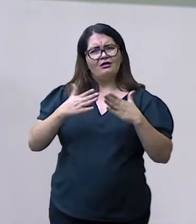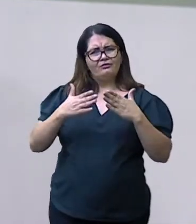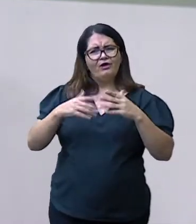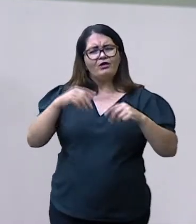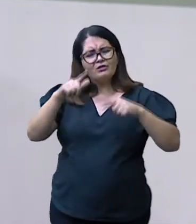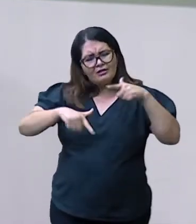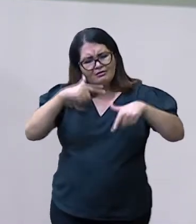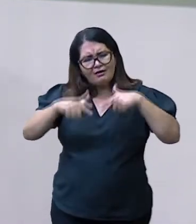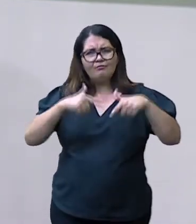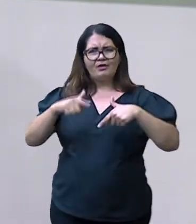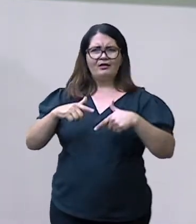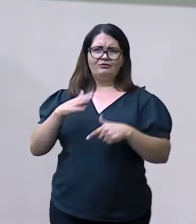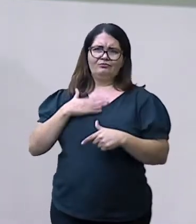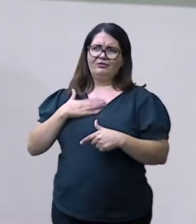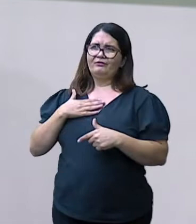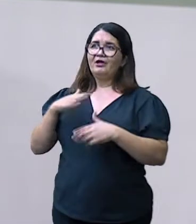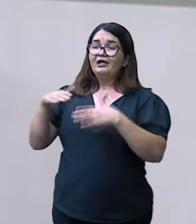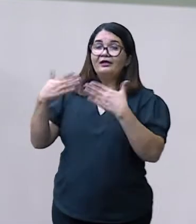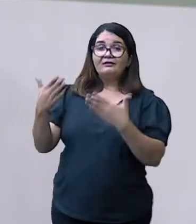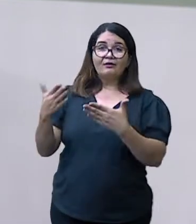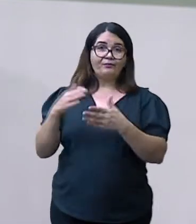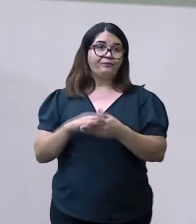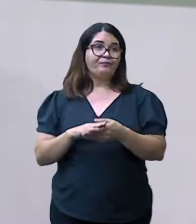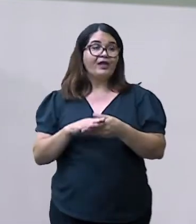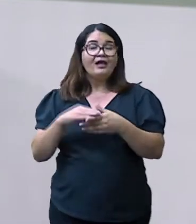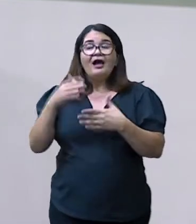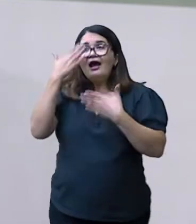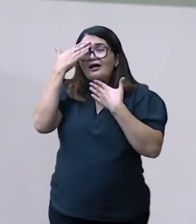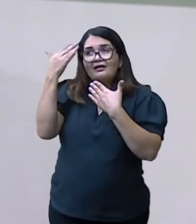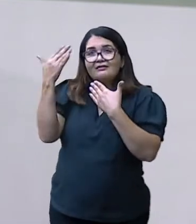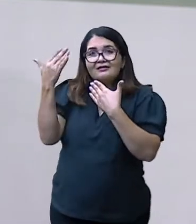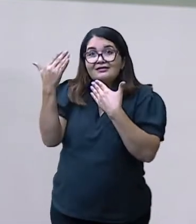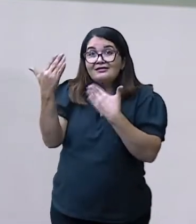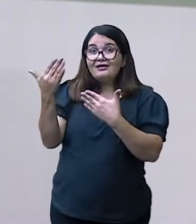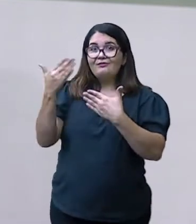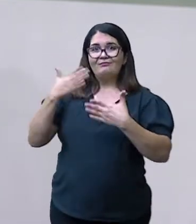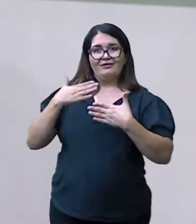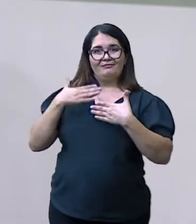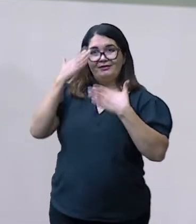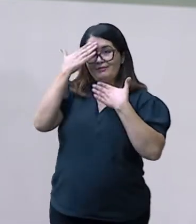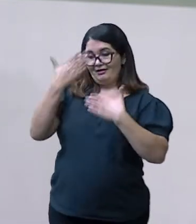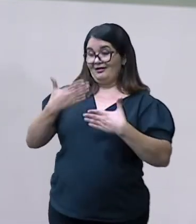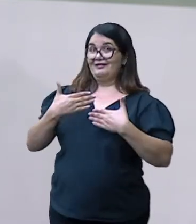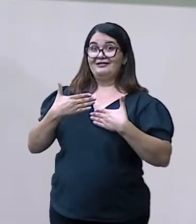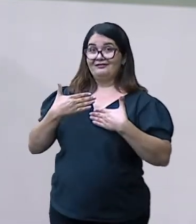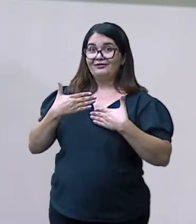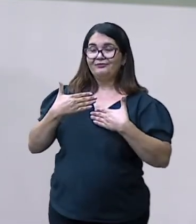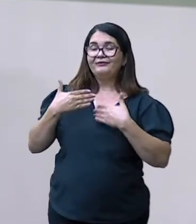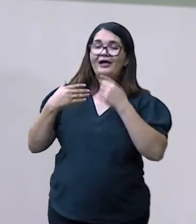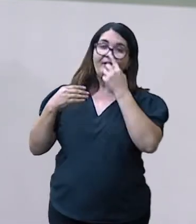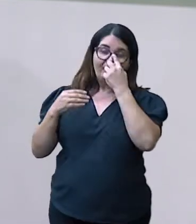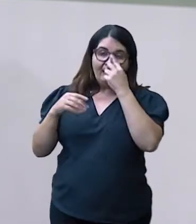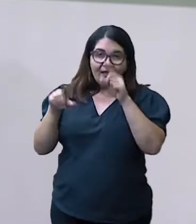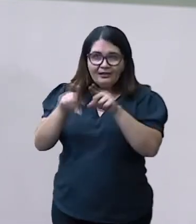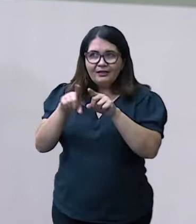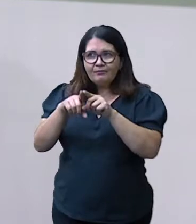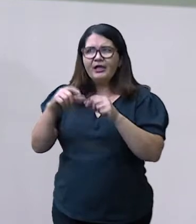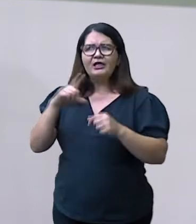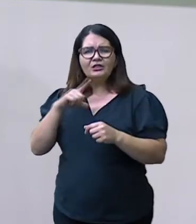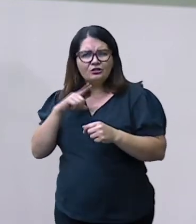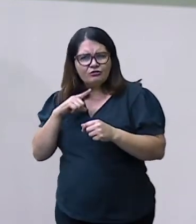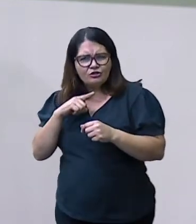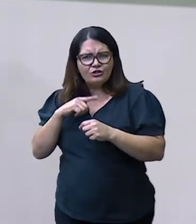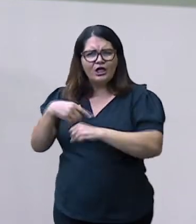agradecendo a obra, embora ele tenha respondido para mim o endereço de um crítico de arte, o